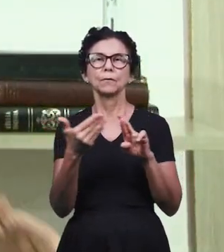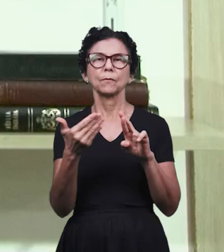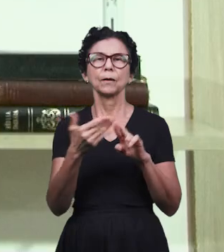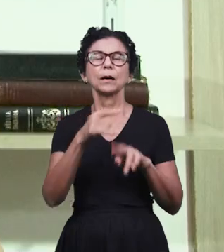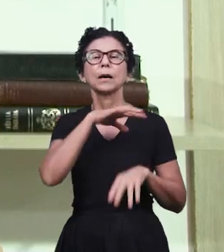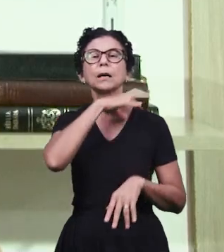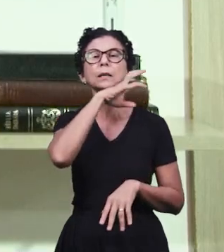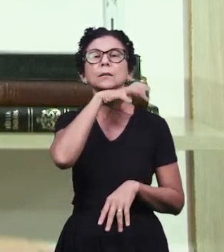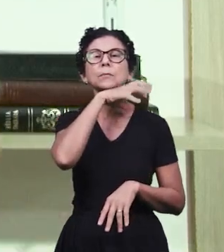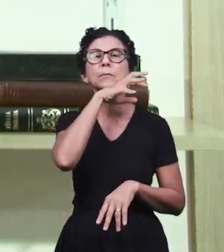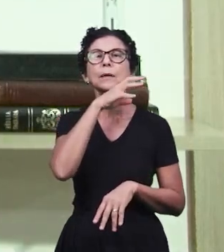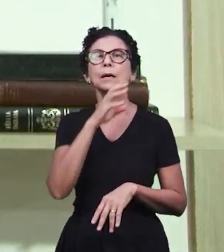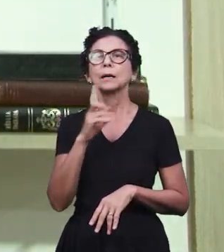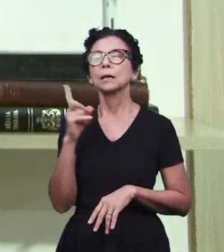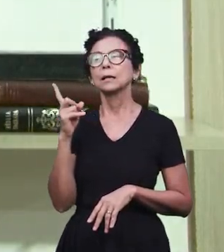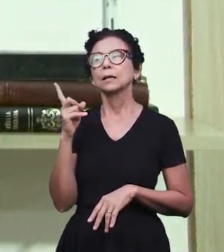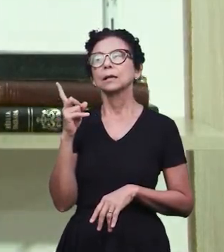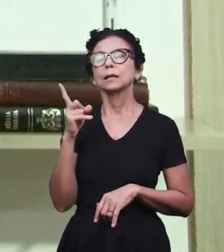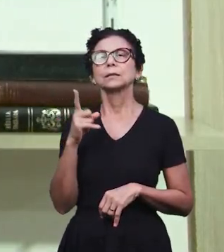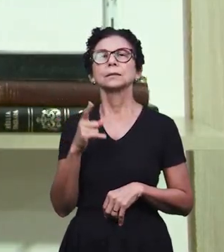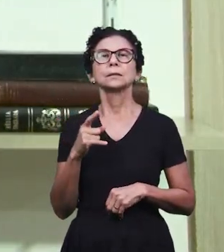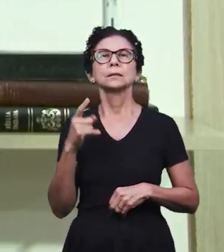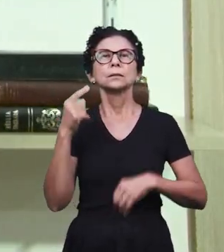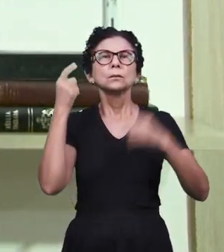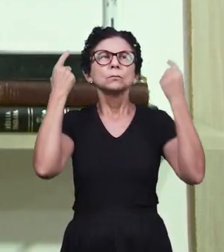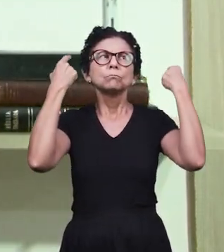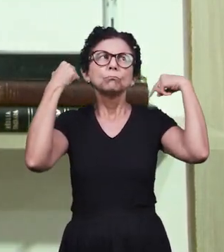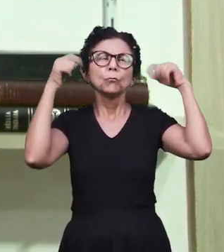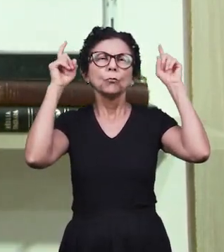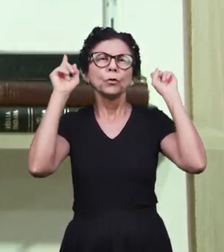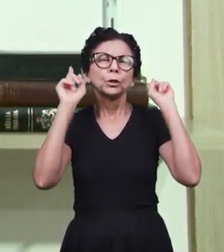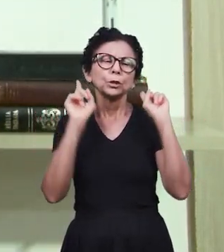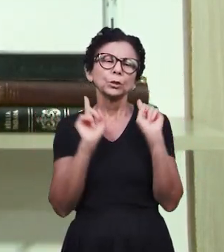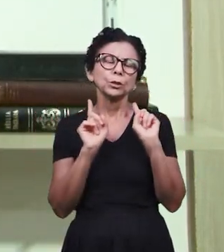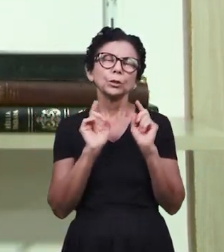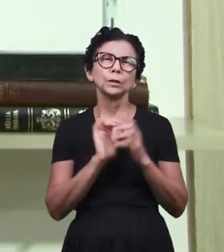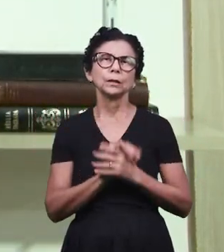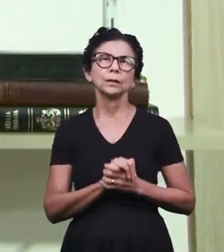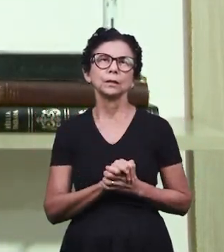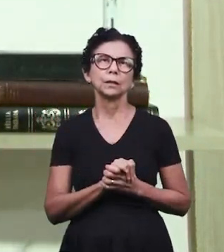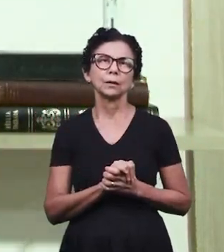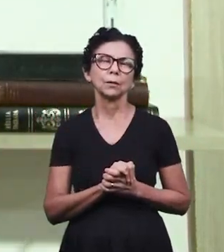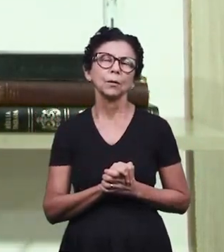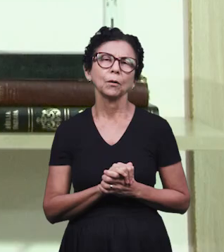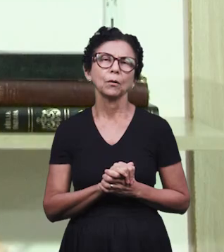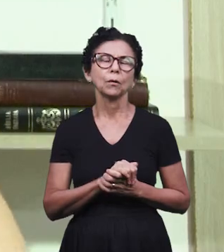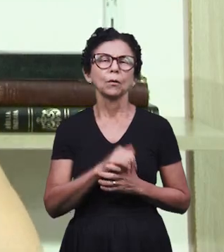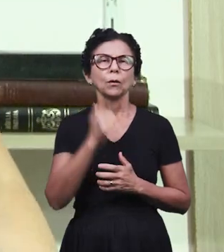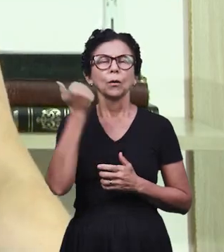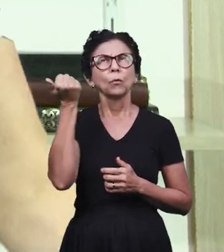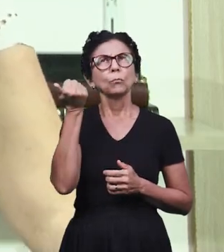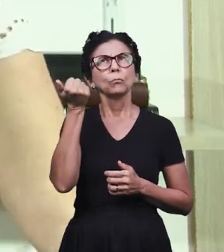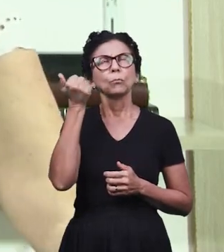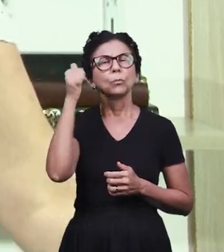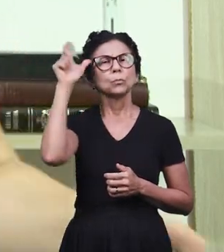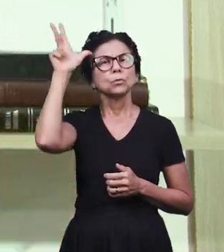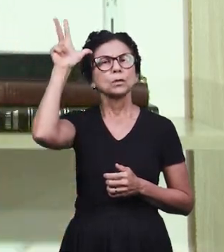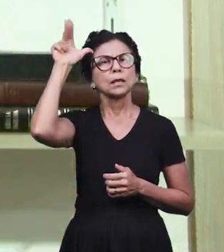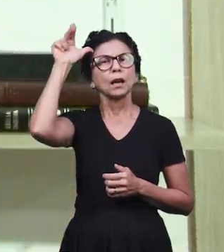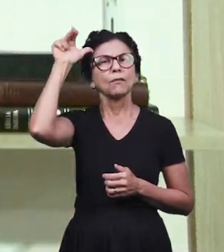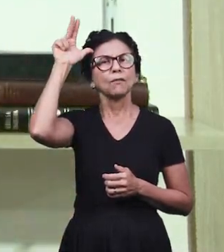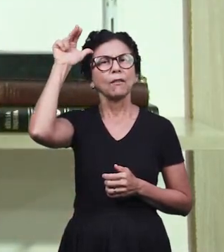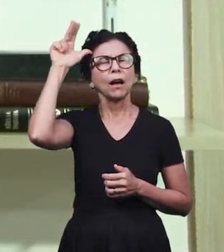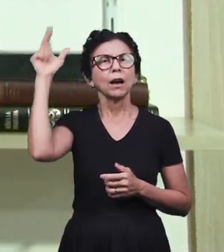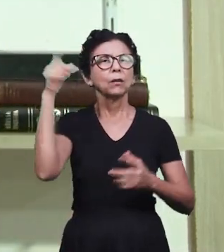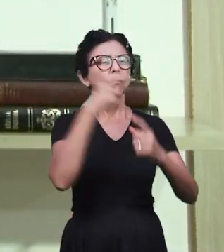uma ovelhinha, cavalo, ou podemos falar das éguas dos carros de Faraó, praga